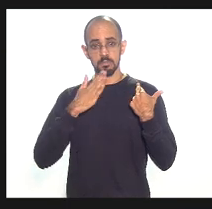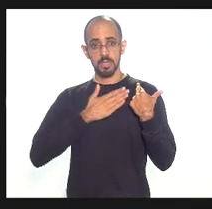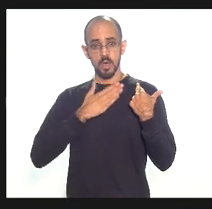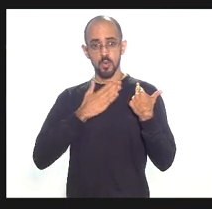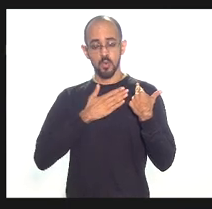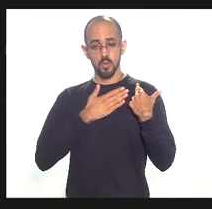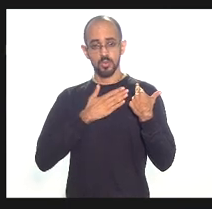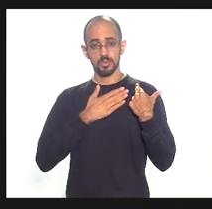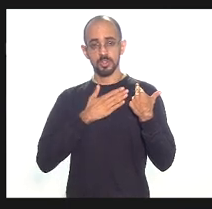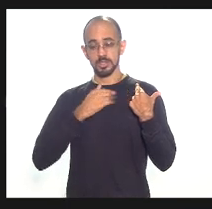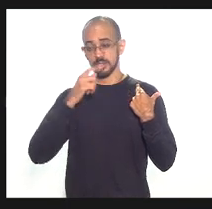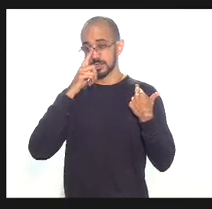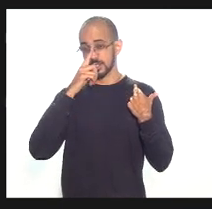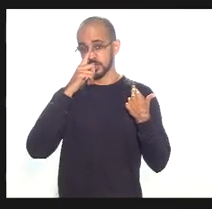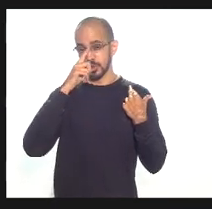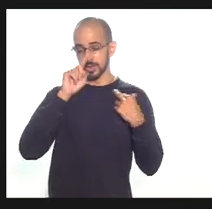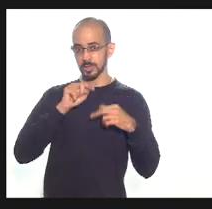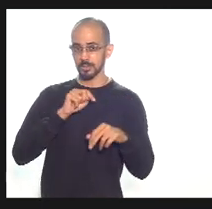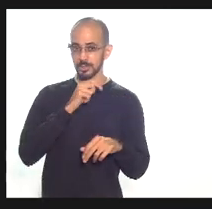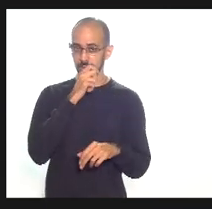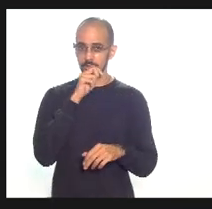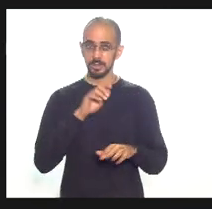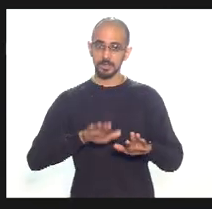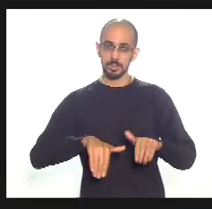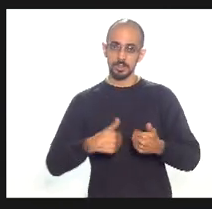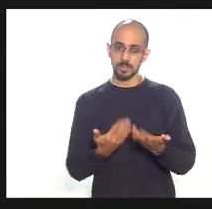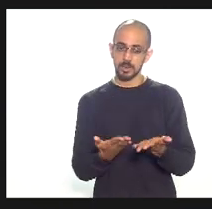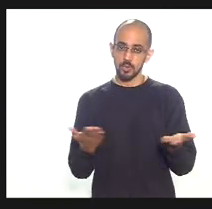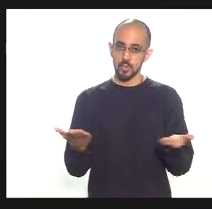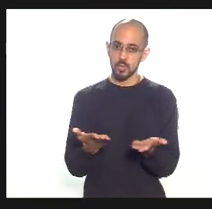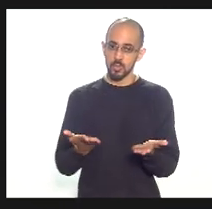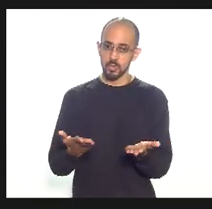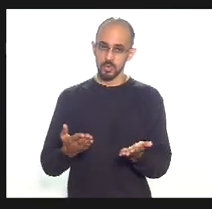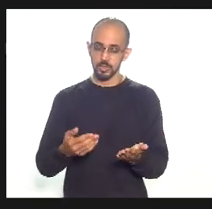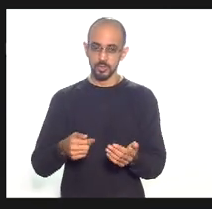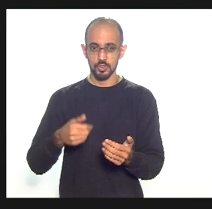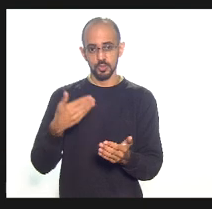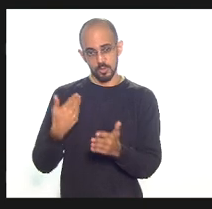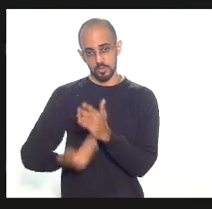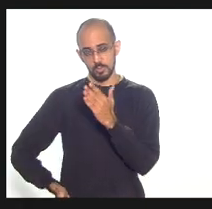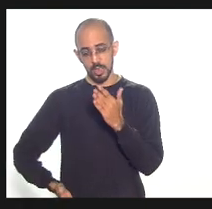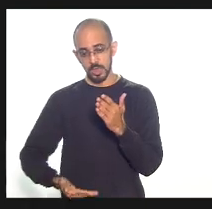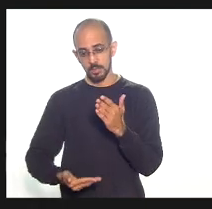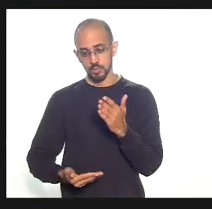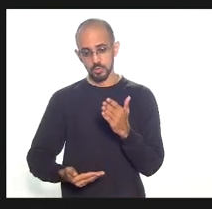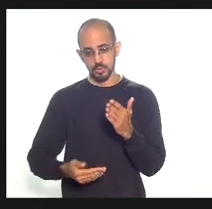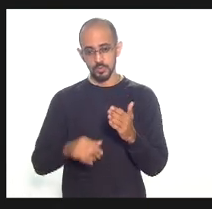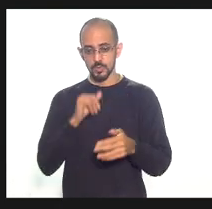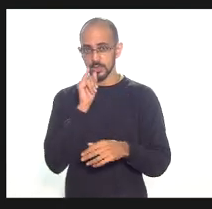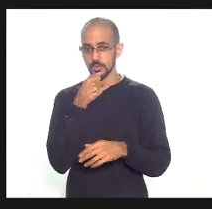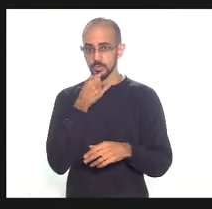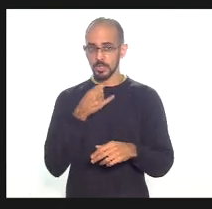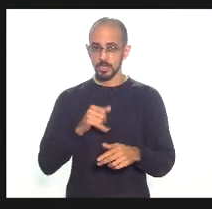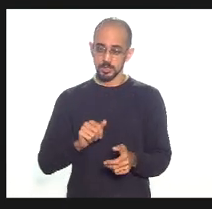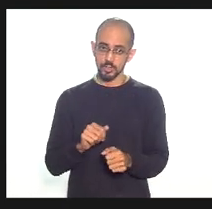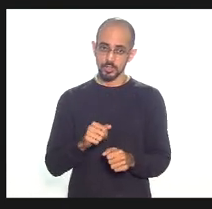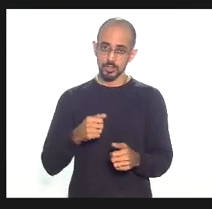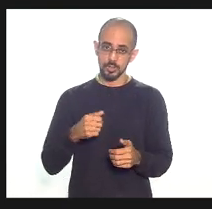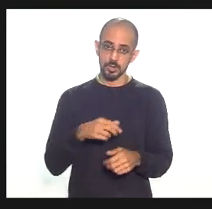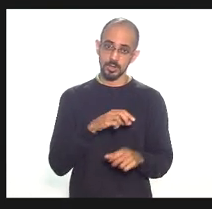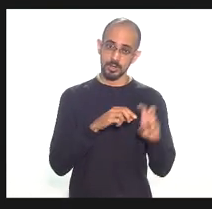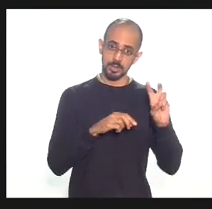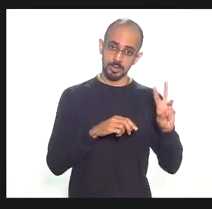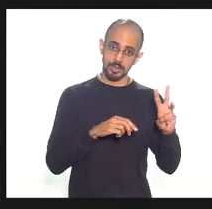meu só que hoje igual foi falado tivemos essa perda realmente perdemos de 37 votos sim